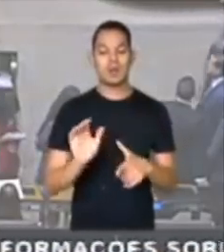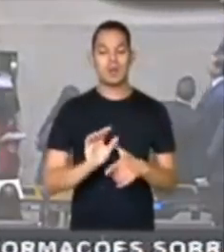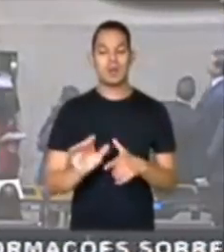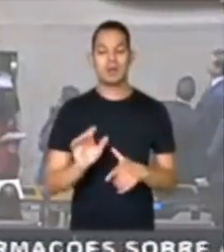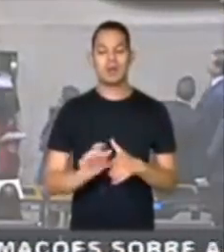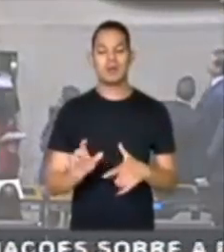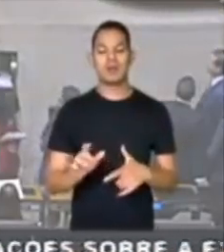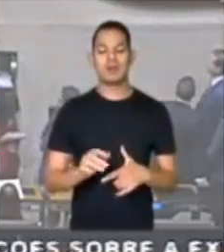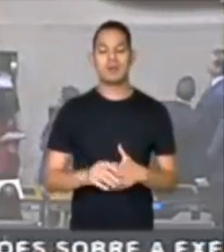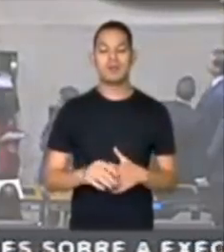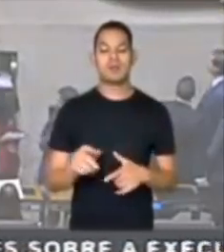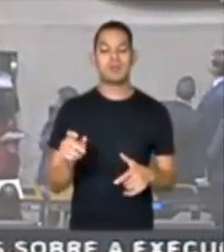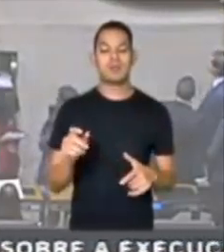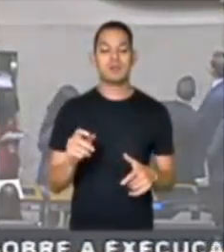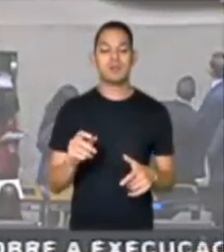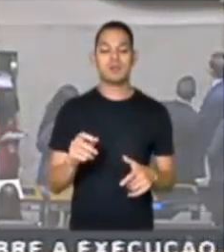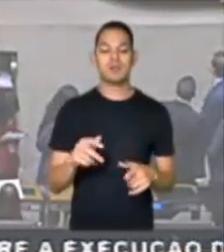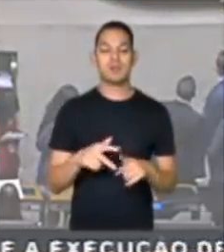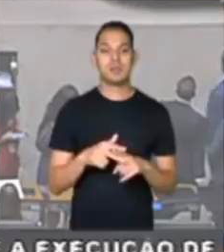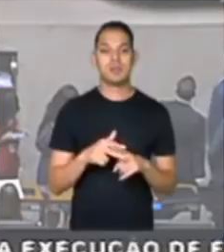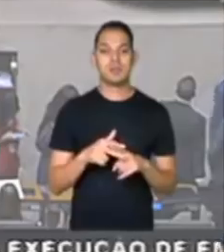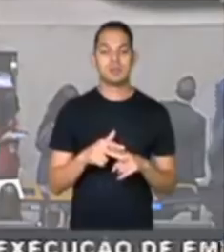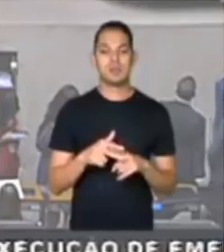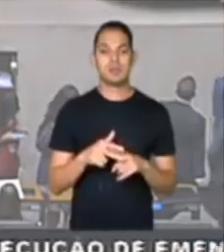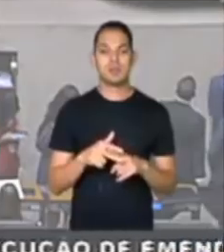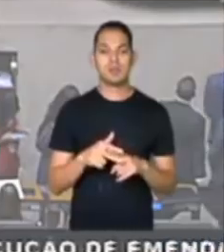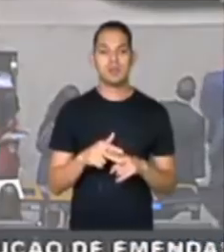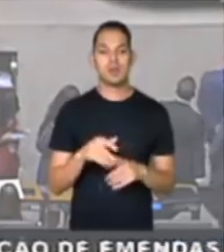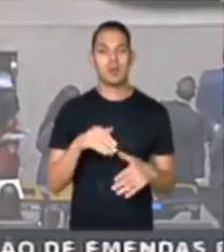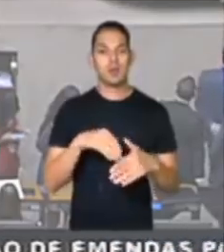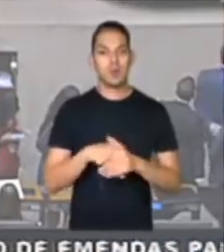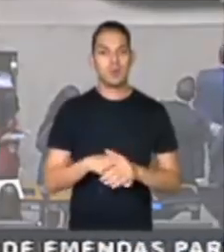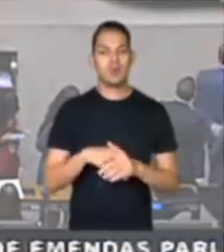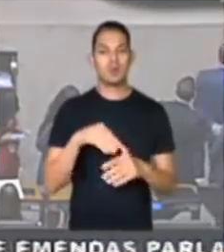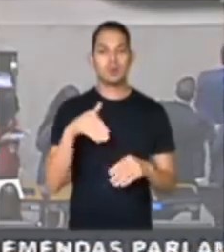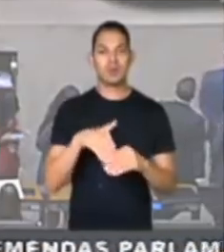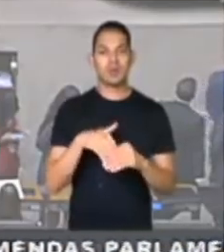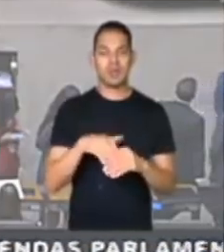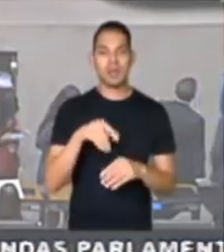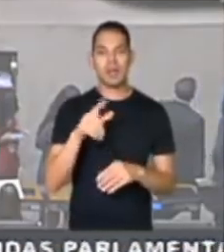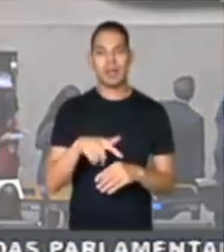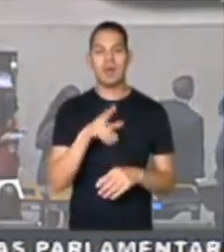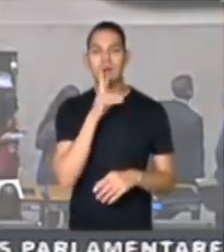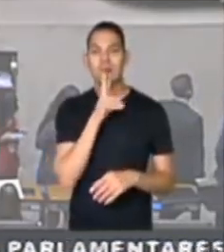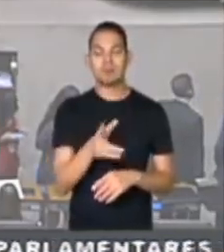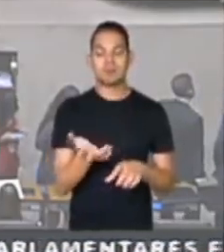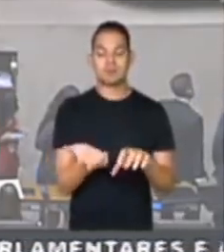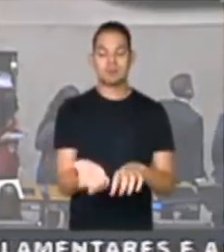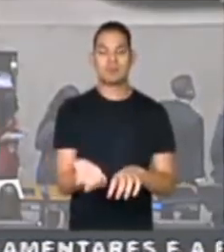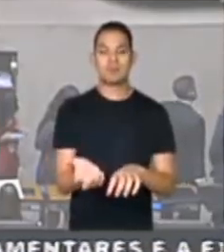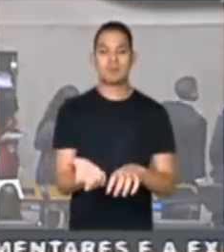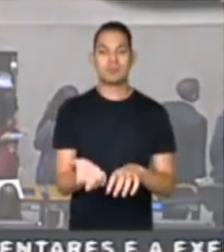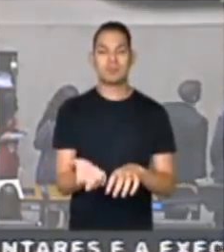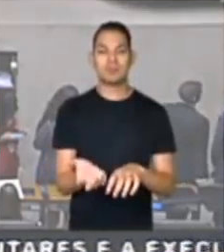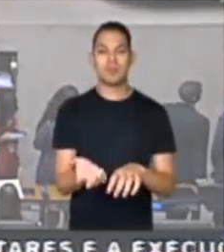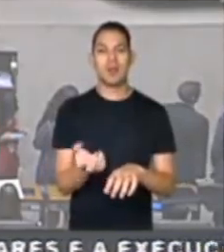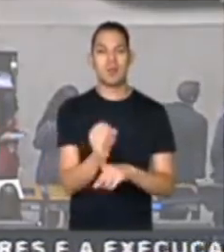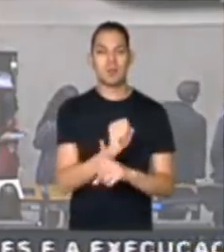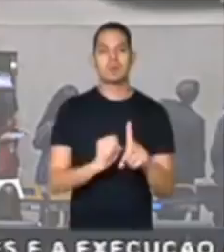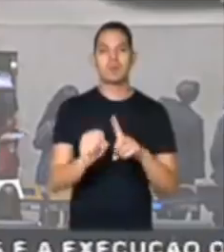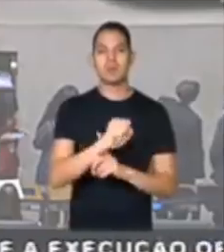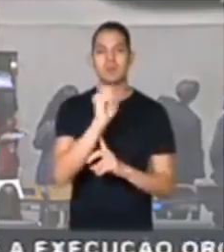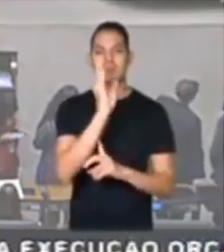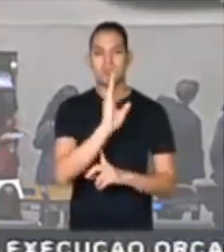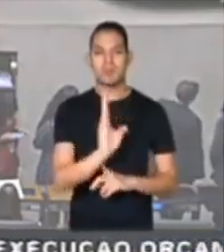não fazer o aumento do fundo eleitoral, que acredito que seja uma grande resposta deste parlamento para com a sociedade